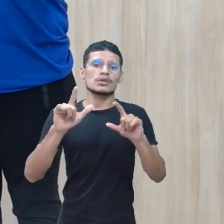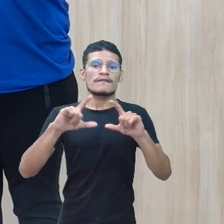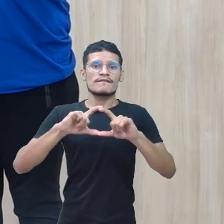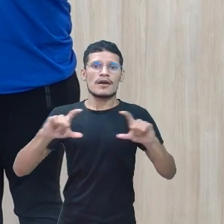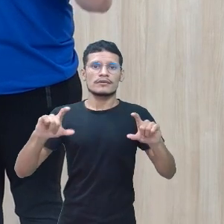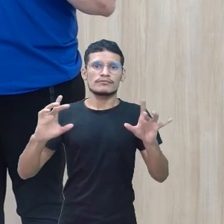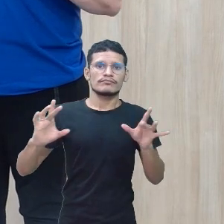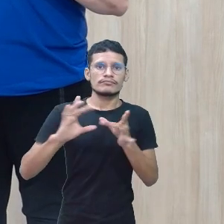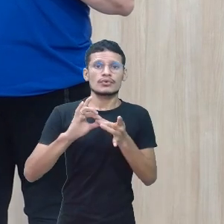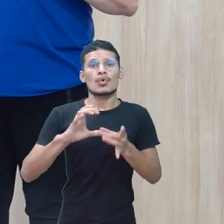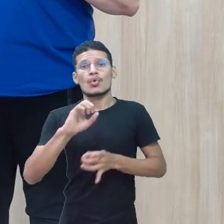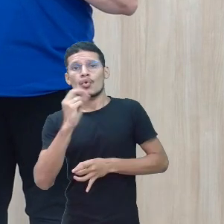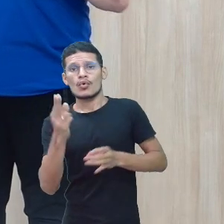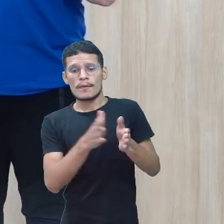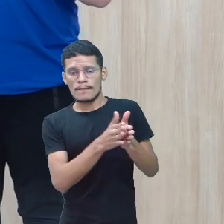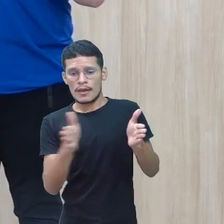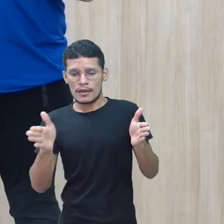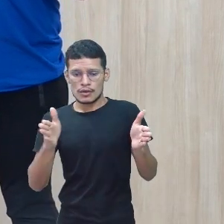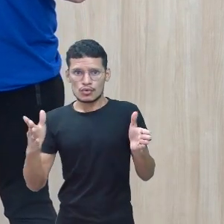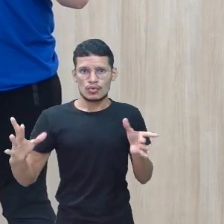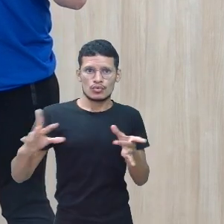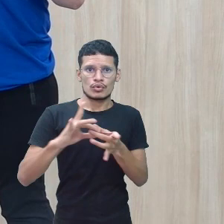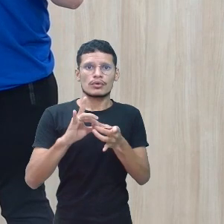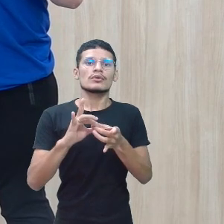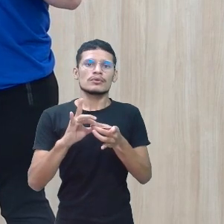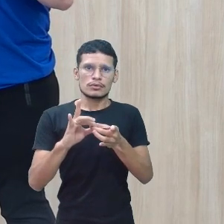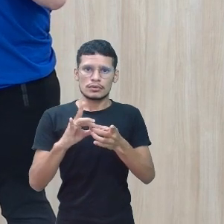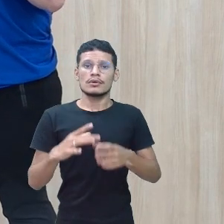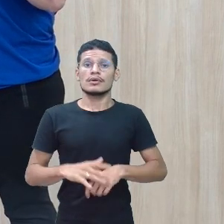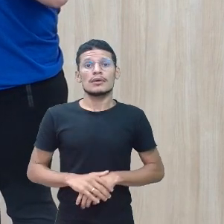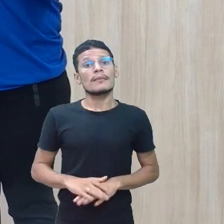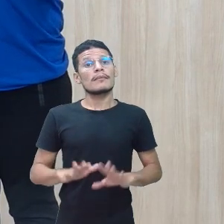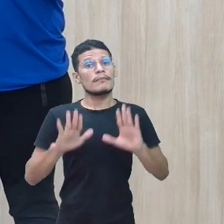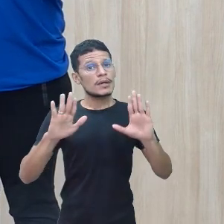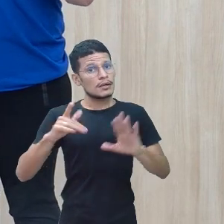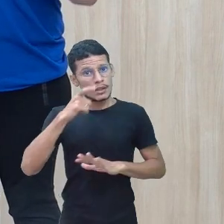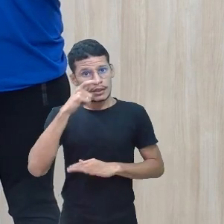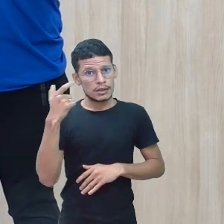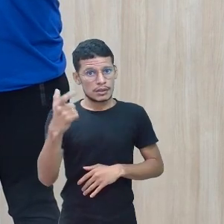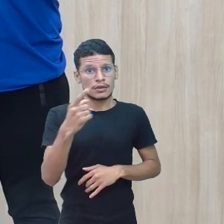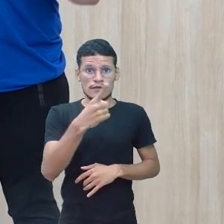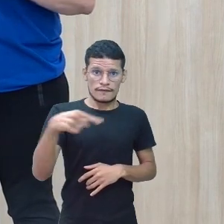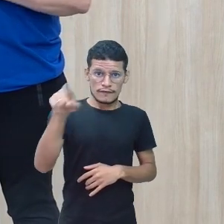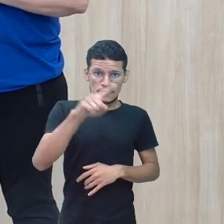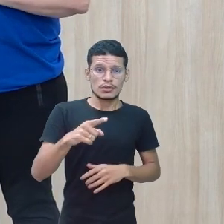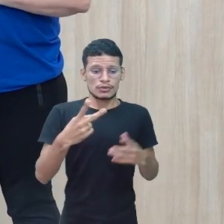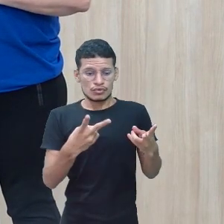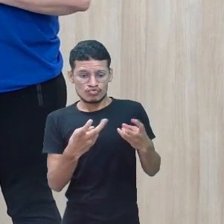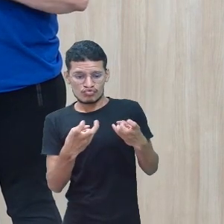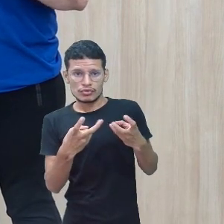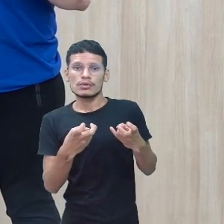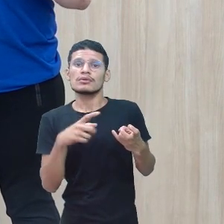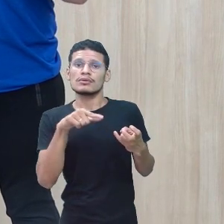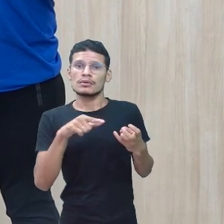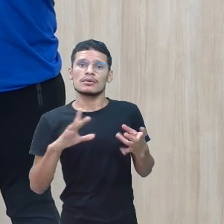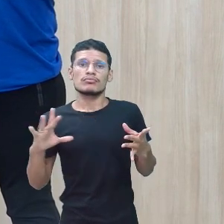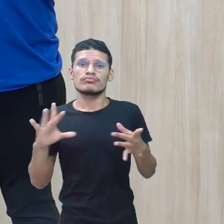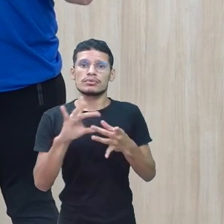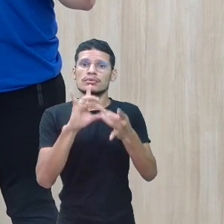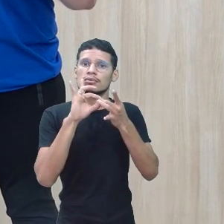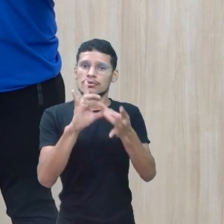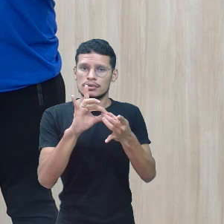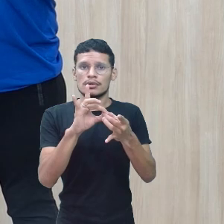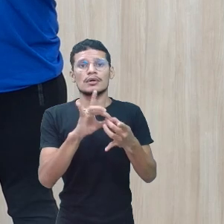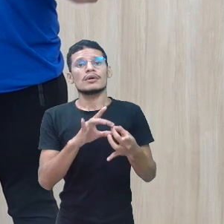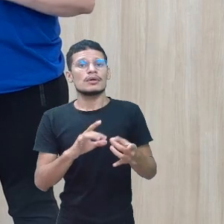um período a outro. É bem interessante você observar essa ligação. Ao longo